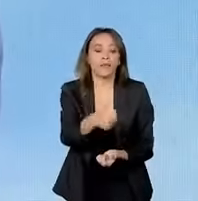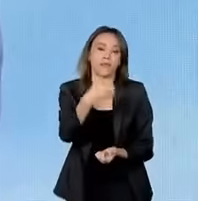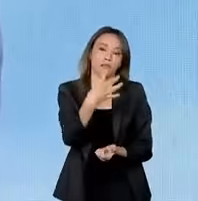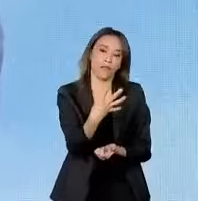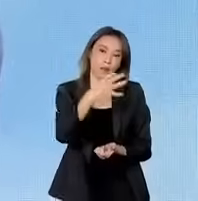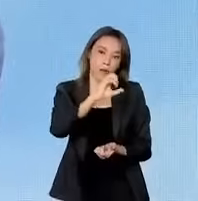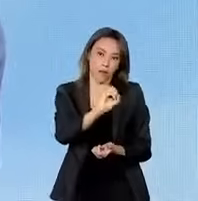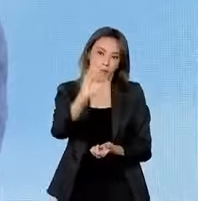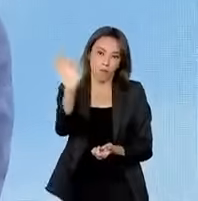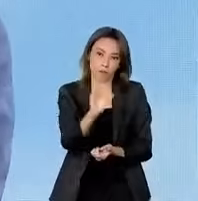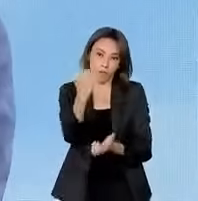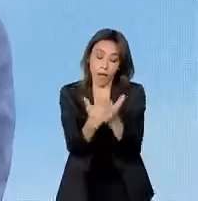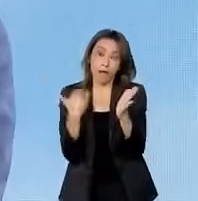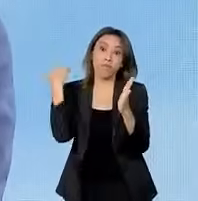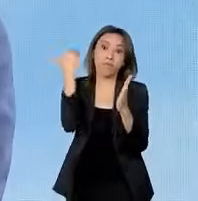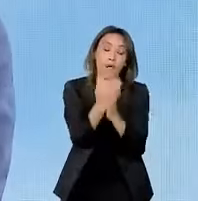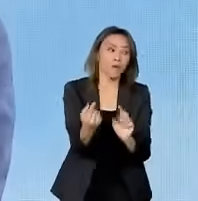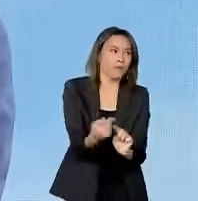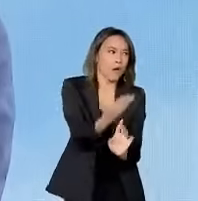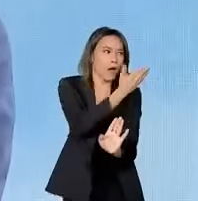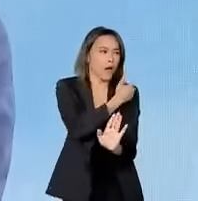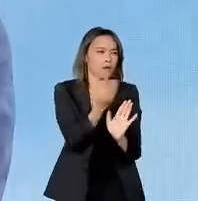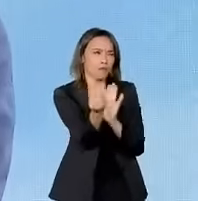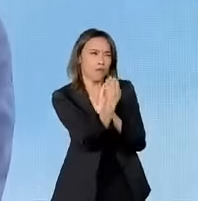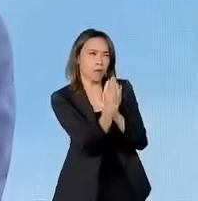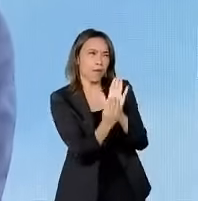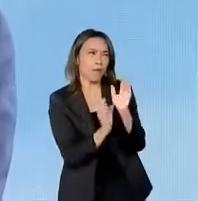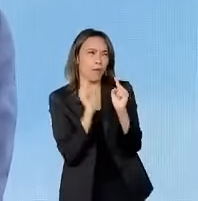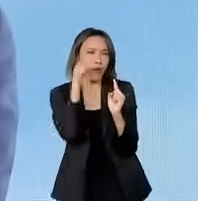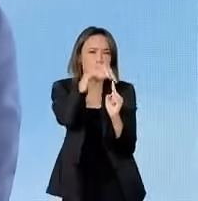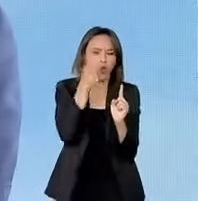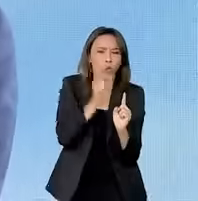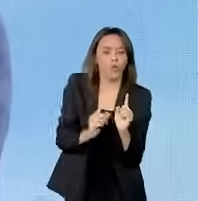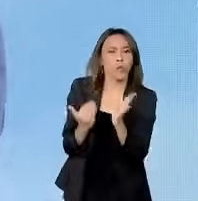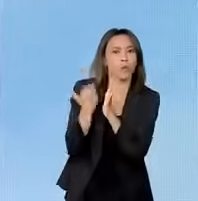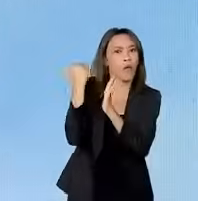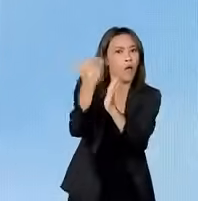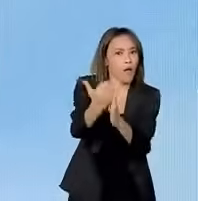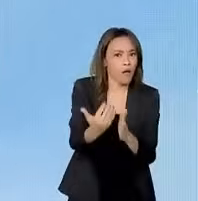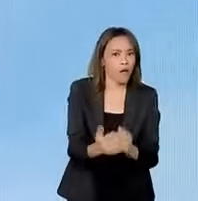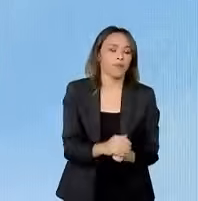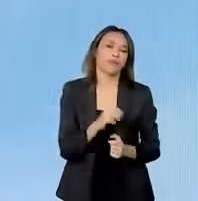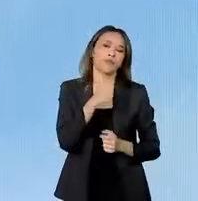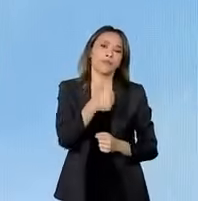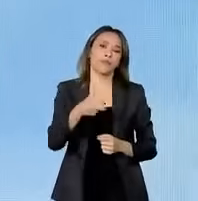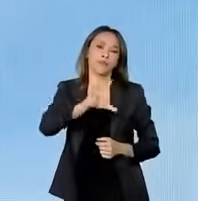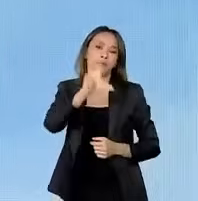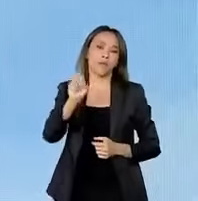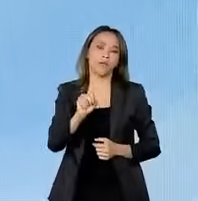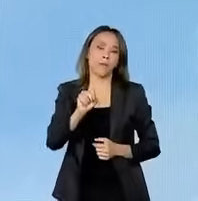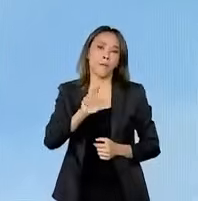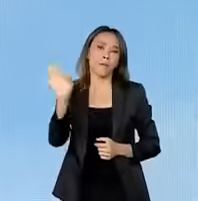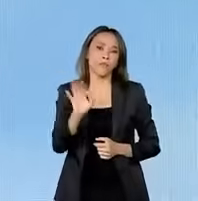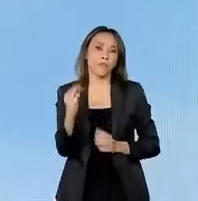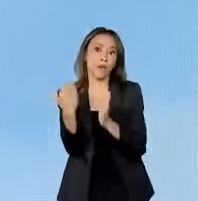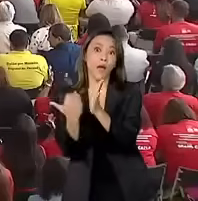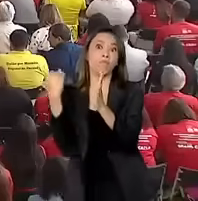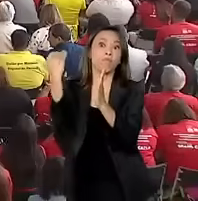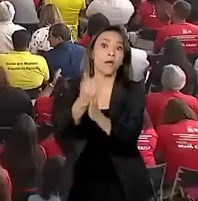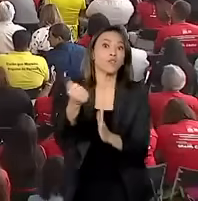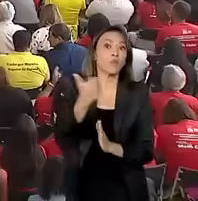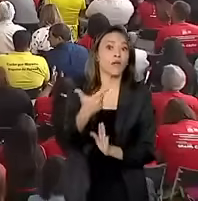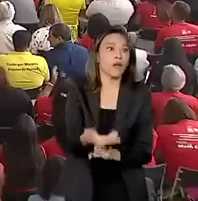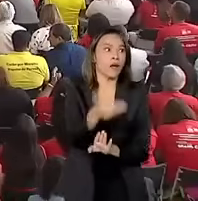140% a mais das metas iniciais do programa Minha Casa Minha Vida Entidades e 150% a mais do que